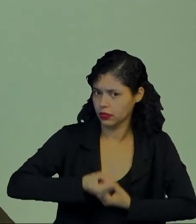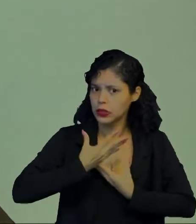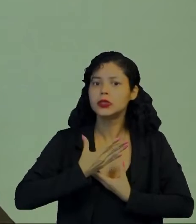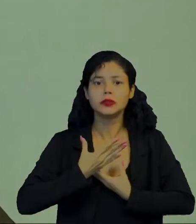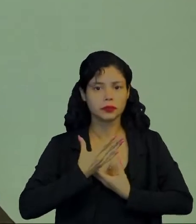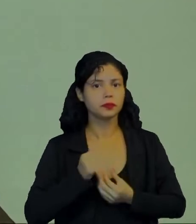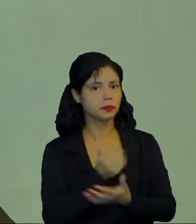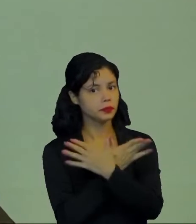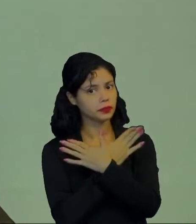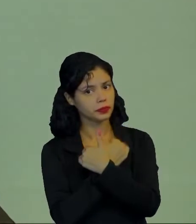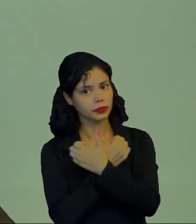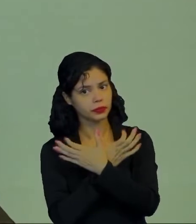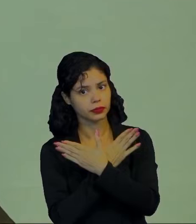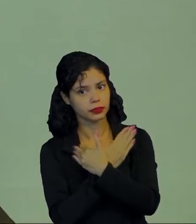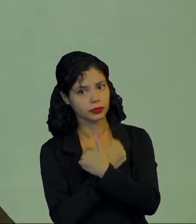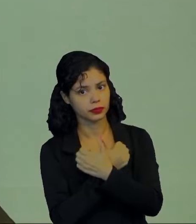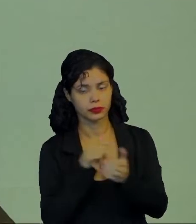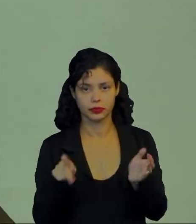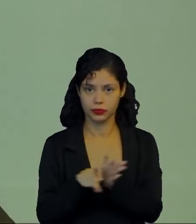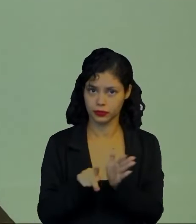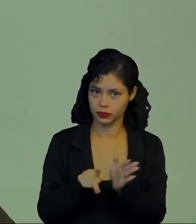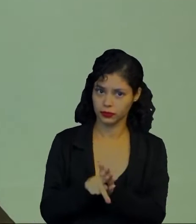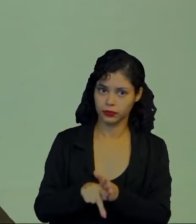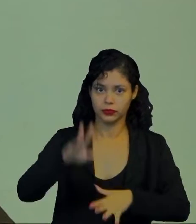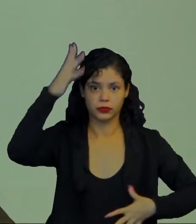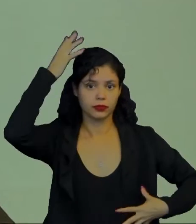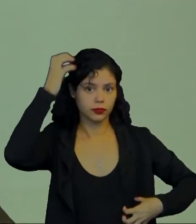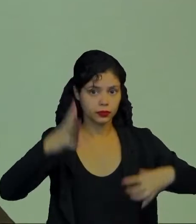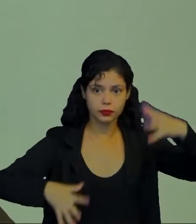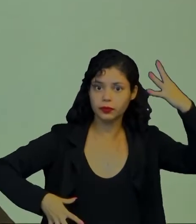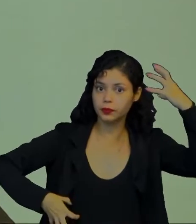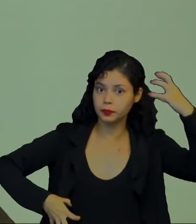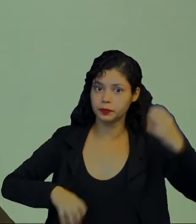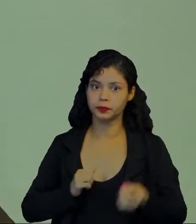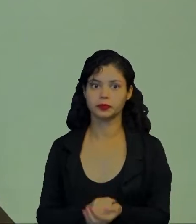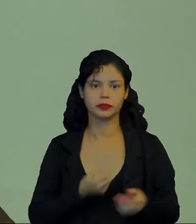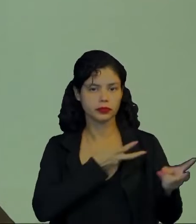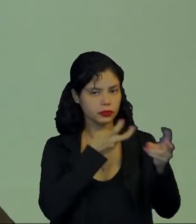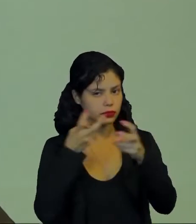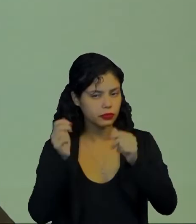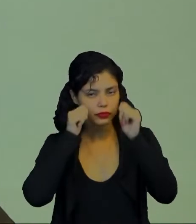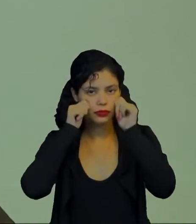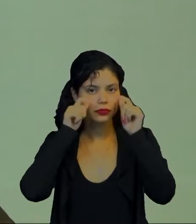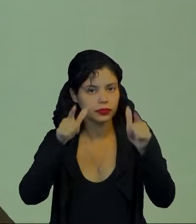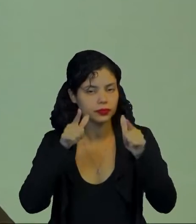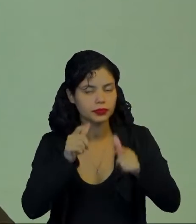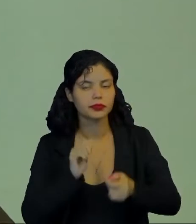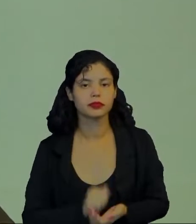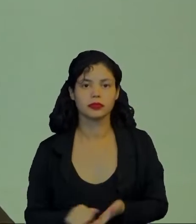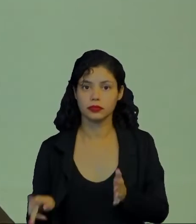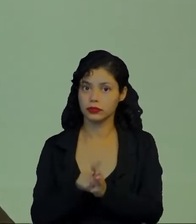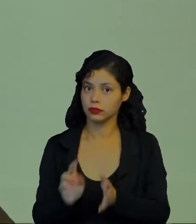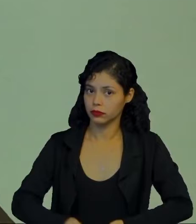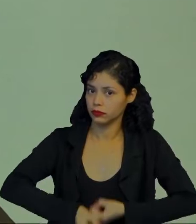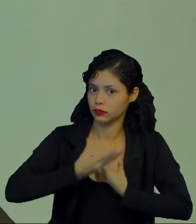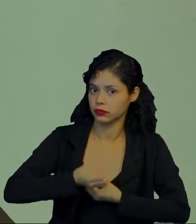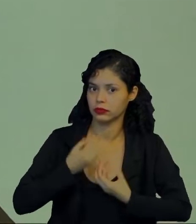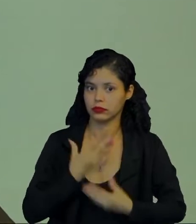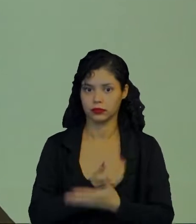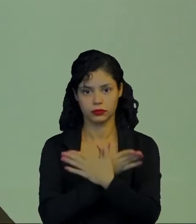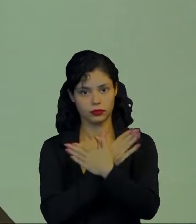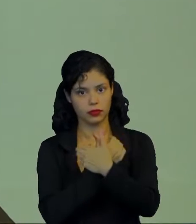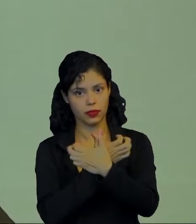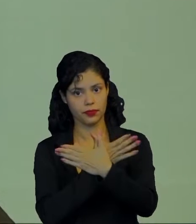As Borboletas e o poema O Macaco? Vocês prestaram atenção que no poema das